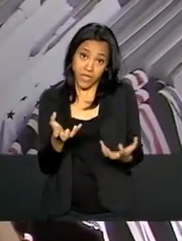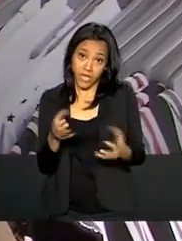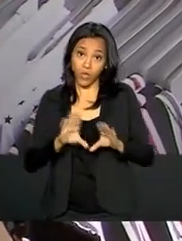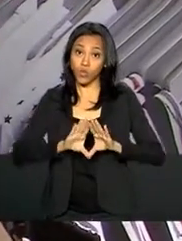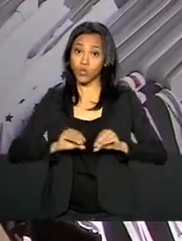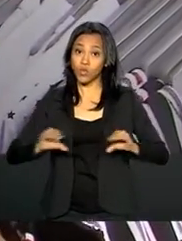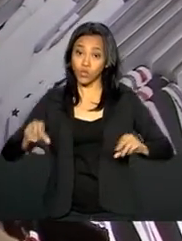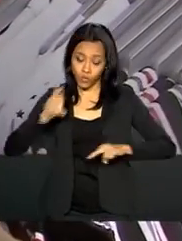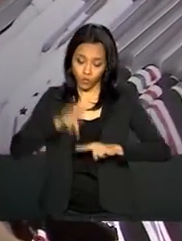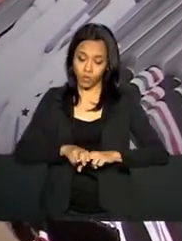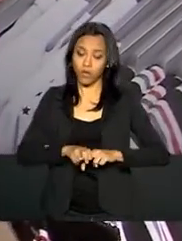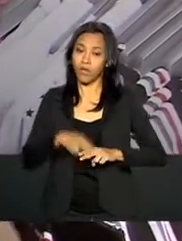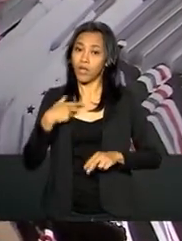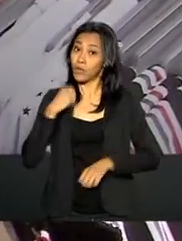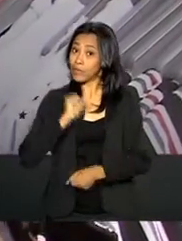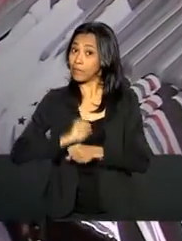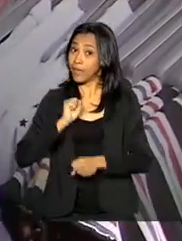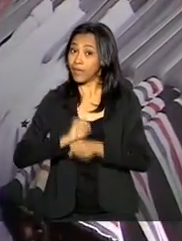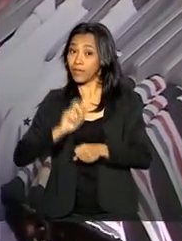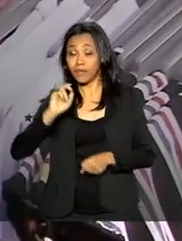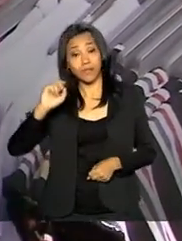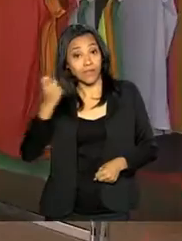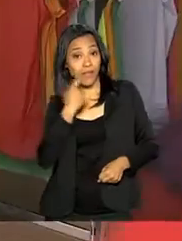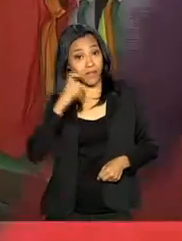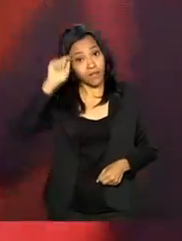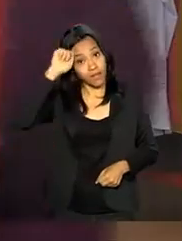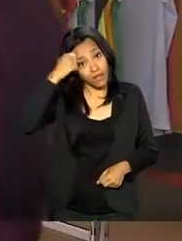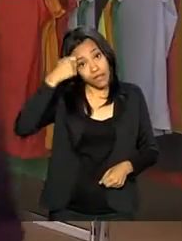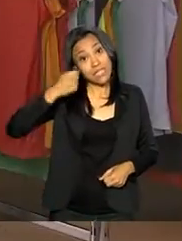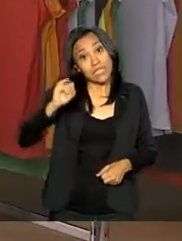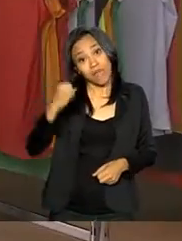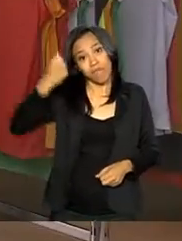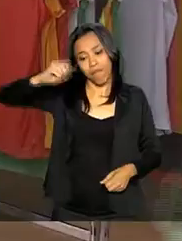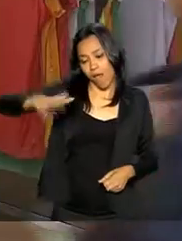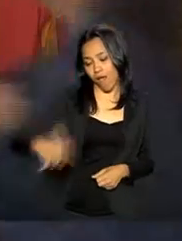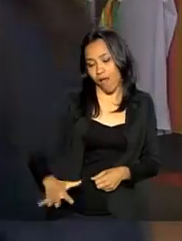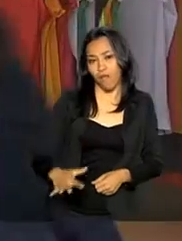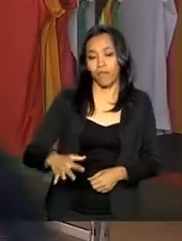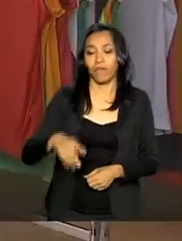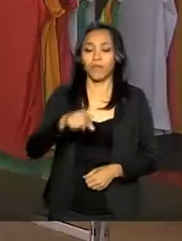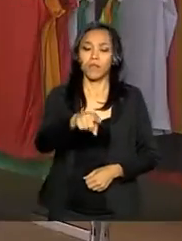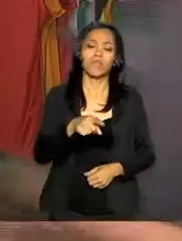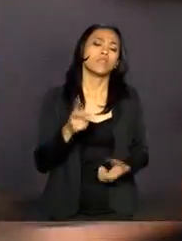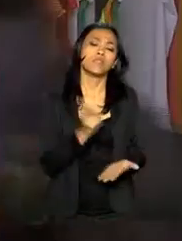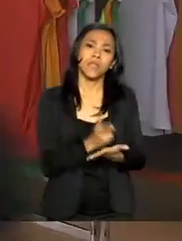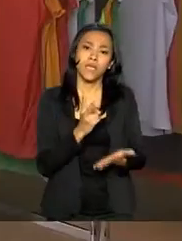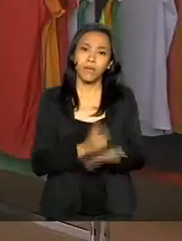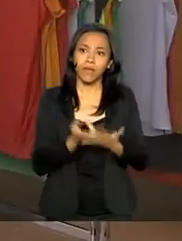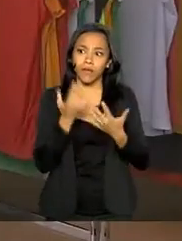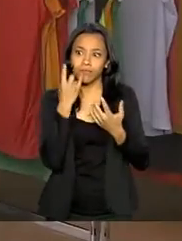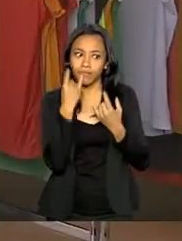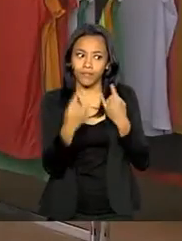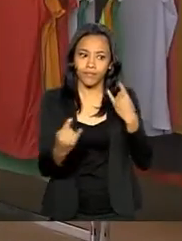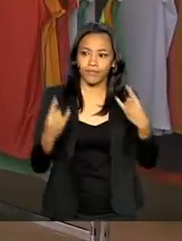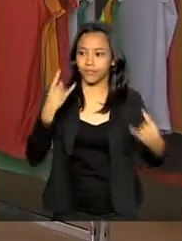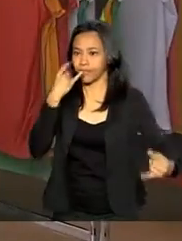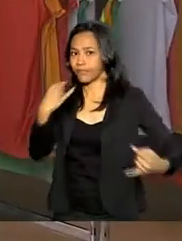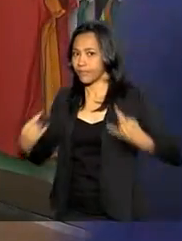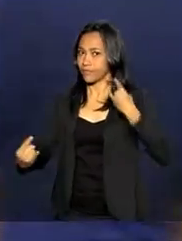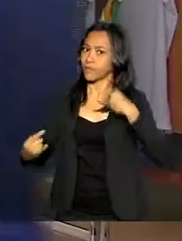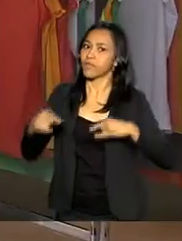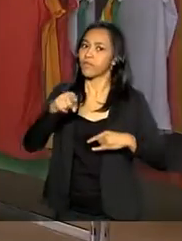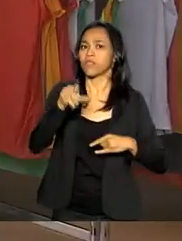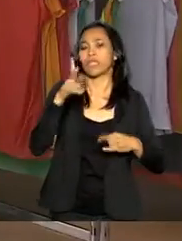tá esperando um breque foi pra ver se abaixa um pouco as ofertas são sempre chamativas mas o consumidor deve ficar atento a